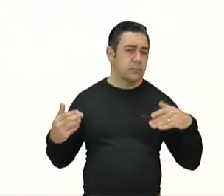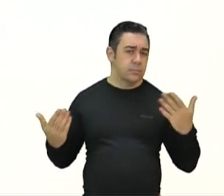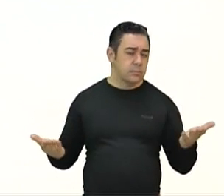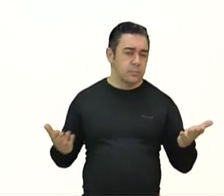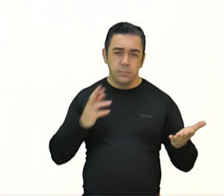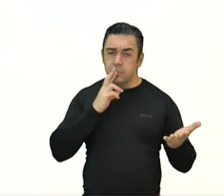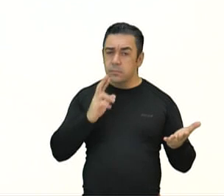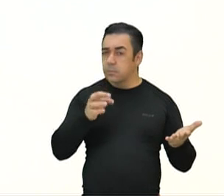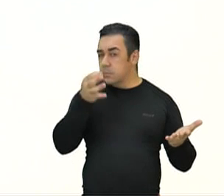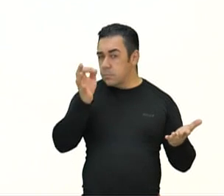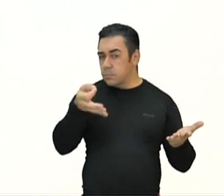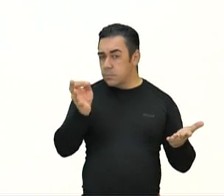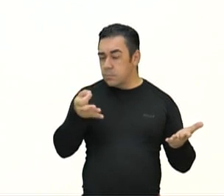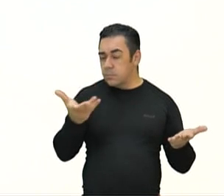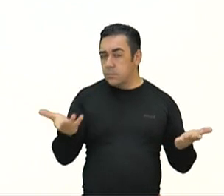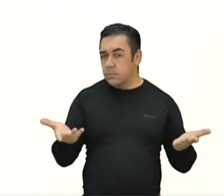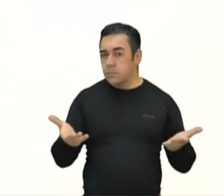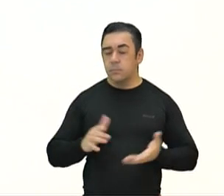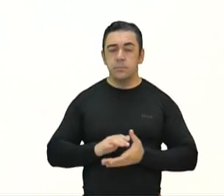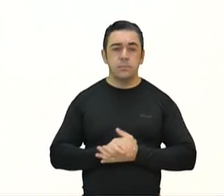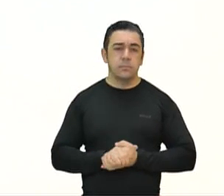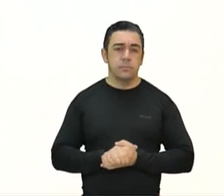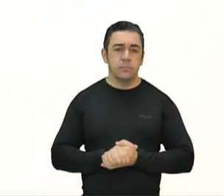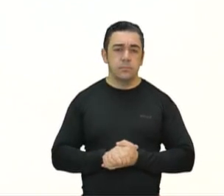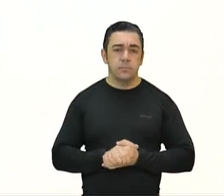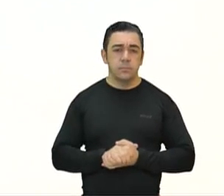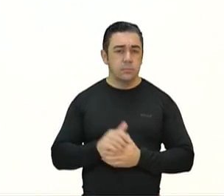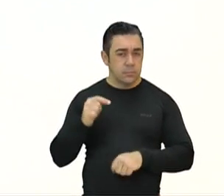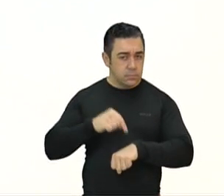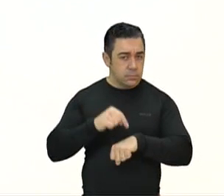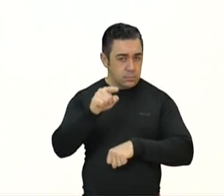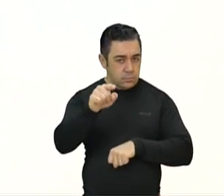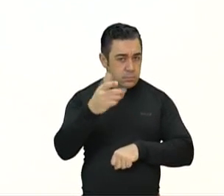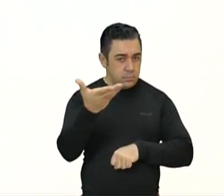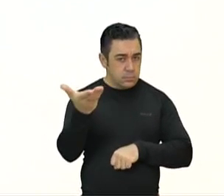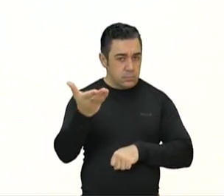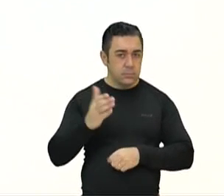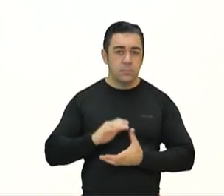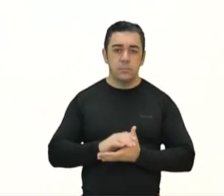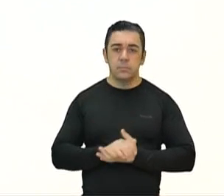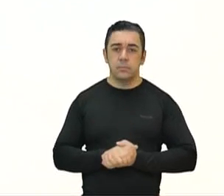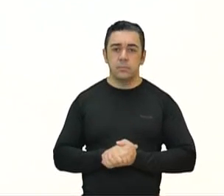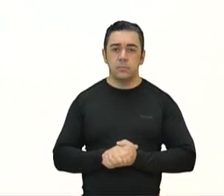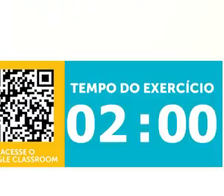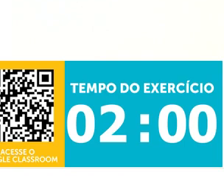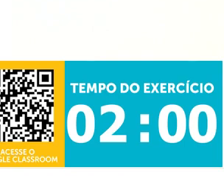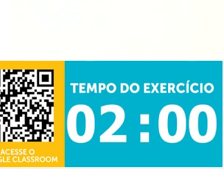indutor e interruptor. Damos um tempinho e já voltamos aí.